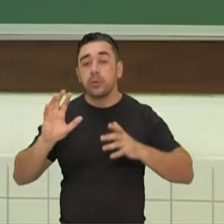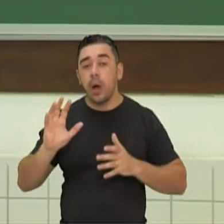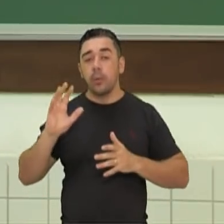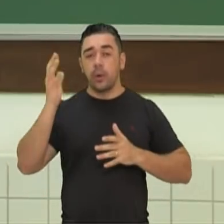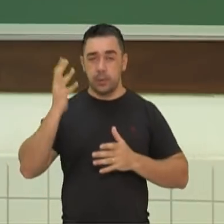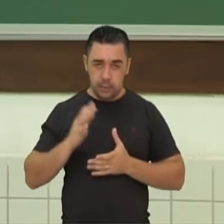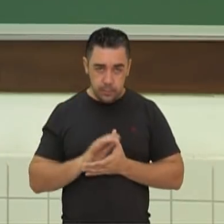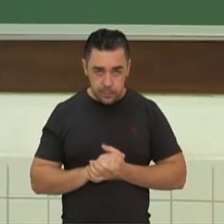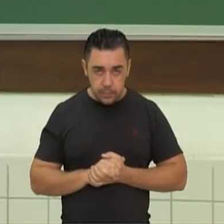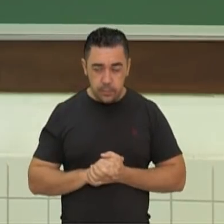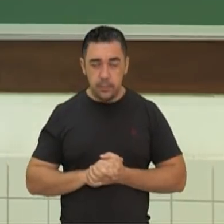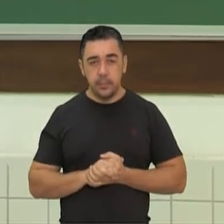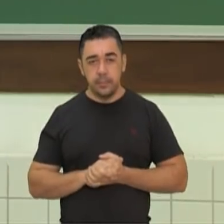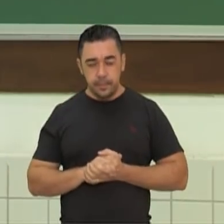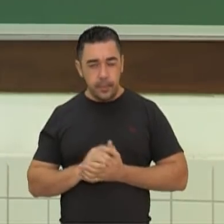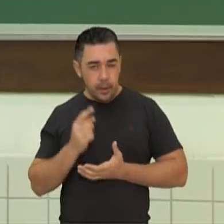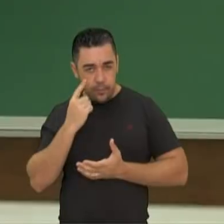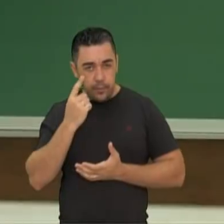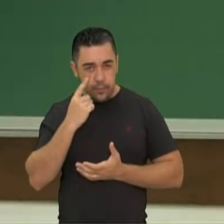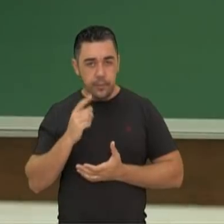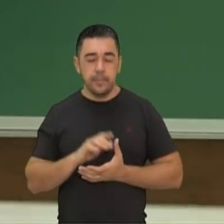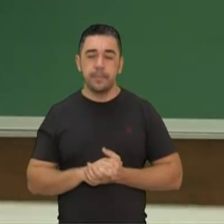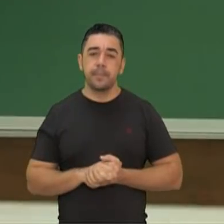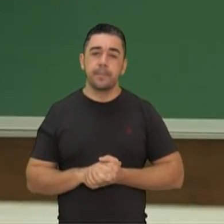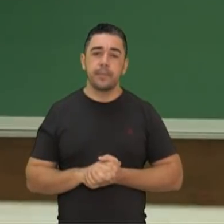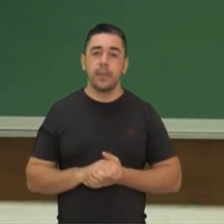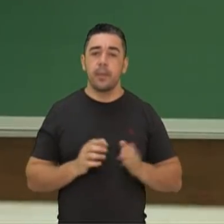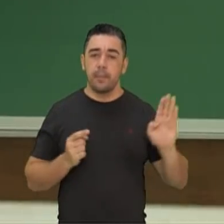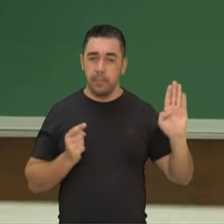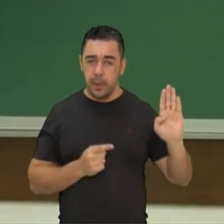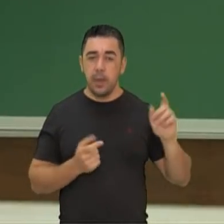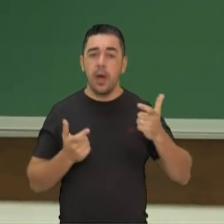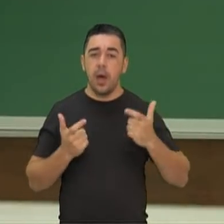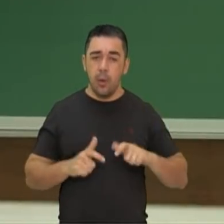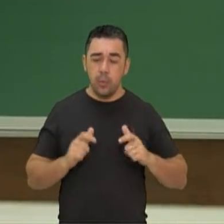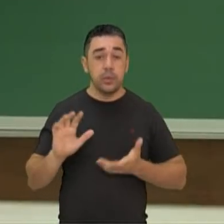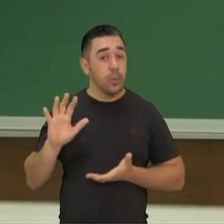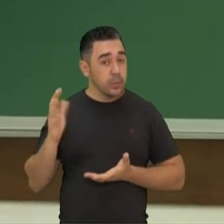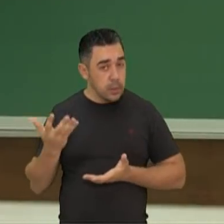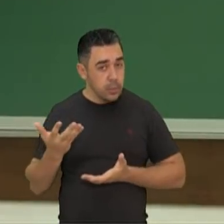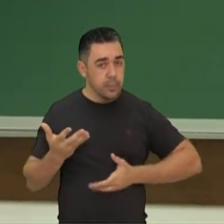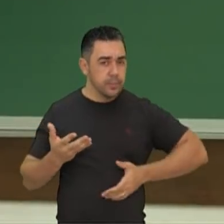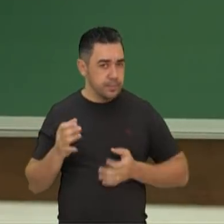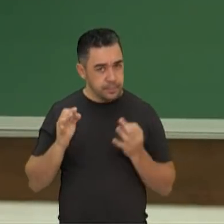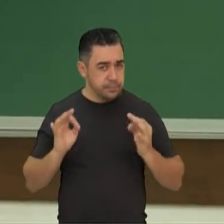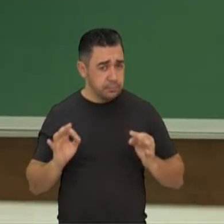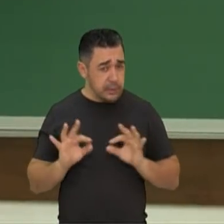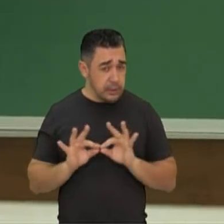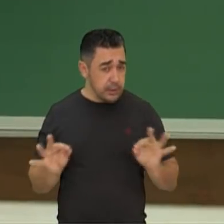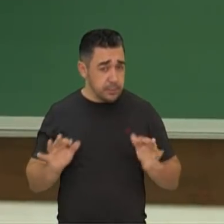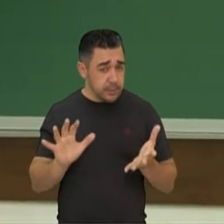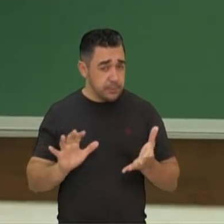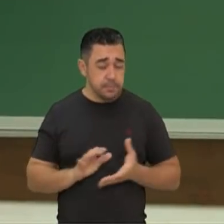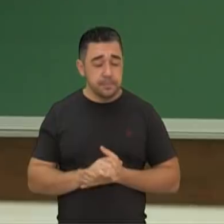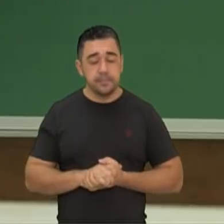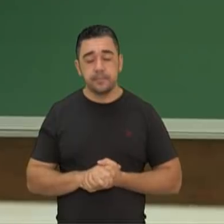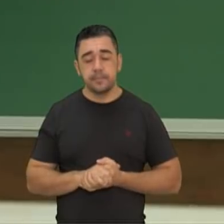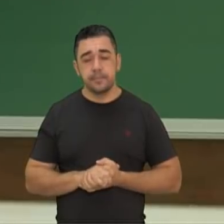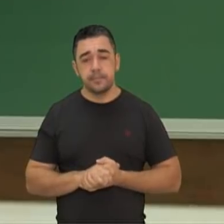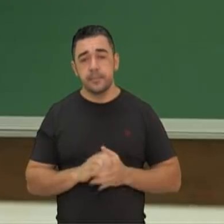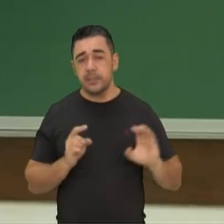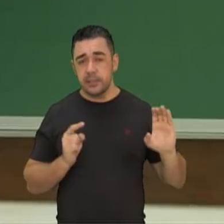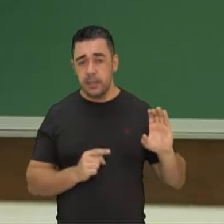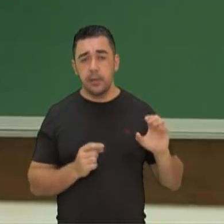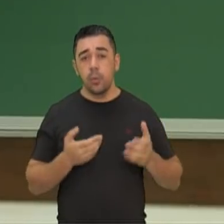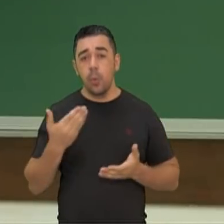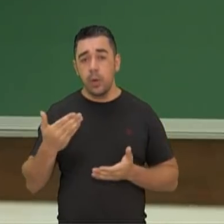palavra ocorreu, tá? Então vamos ler dessa forma. Letra B, onde ocorreu? Simples assim, tá? A letra C,